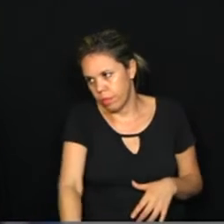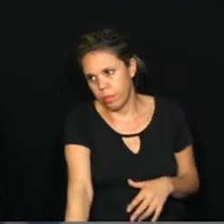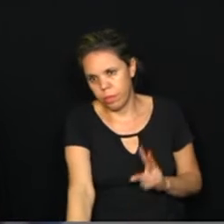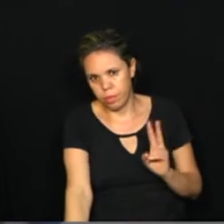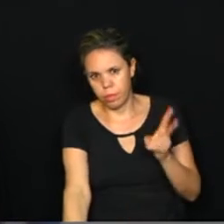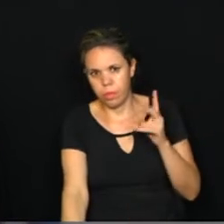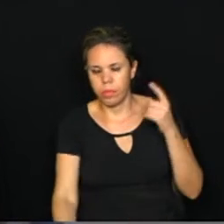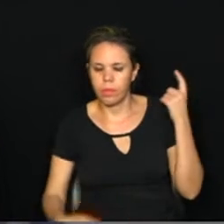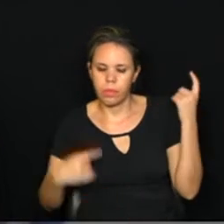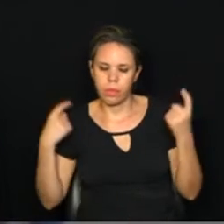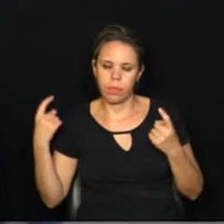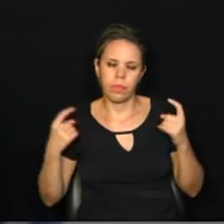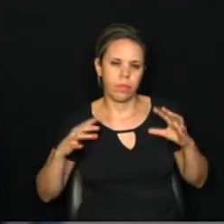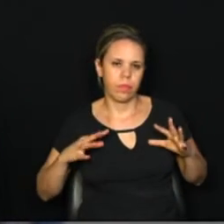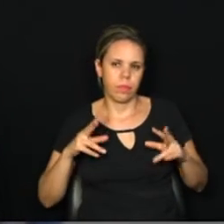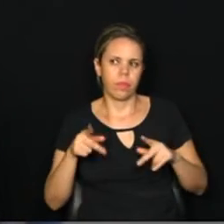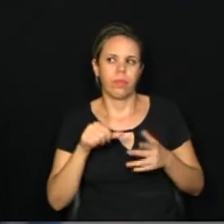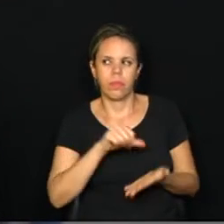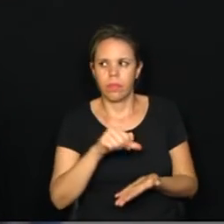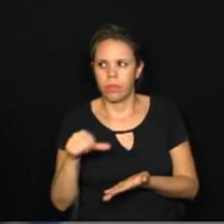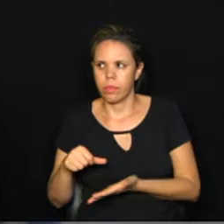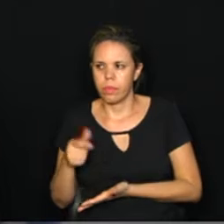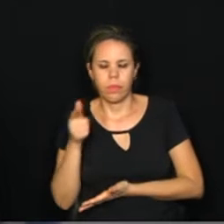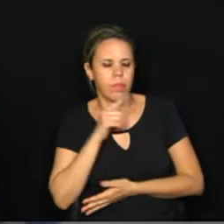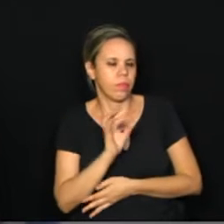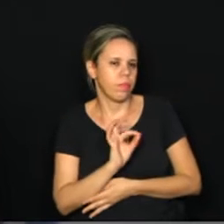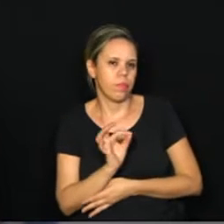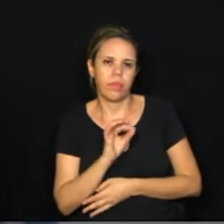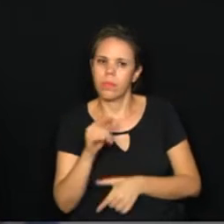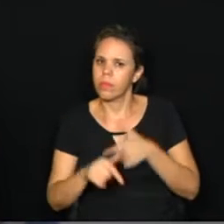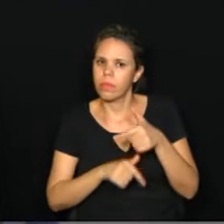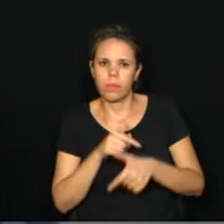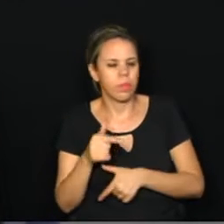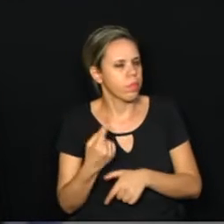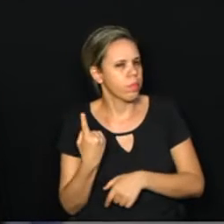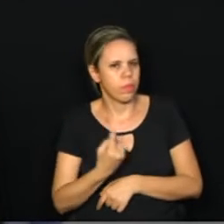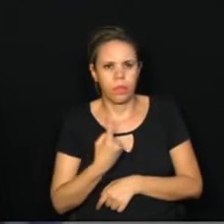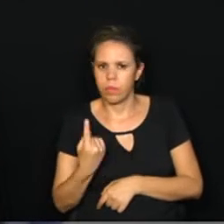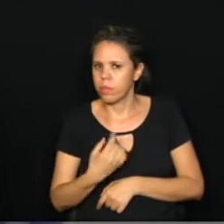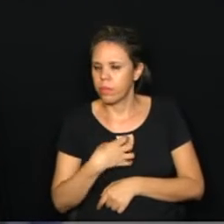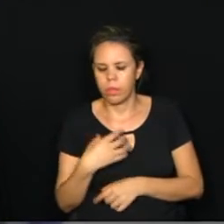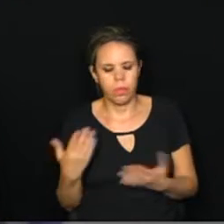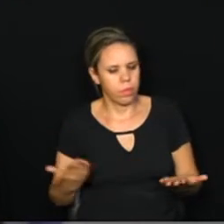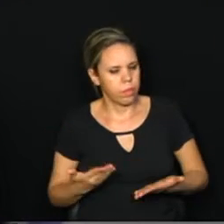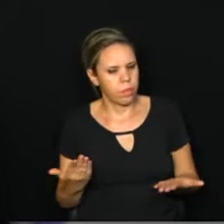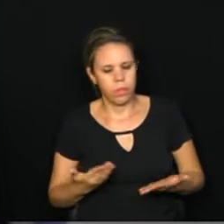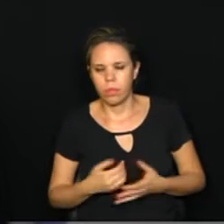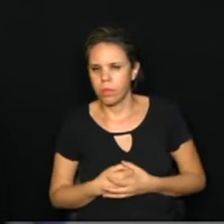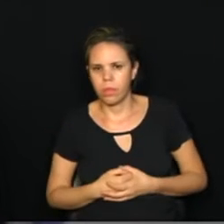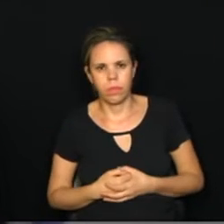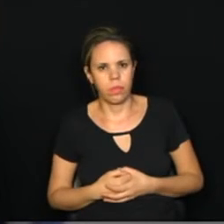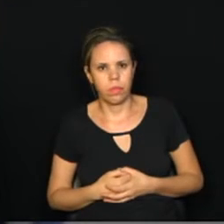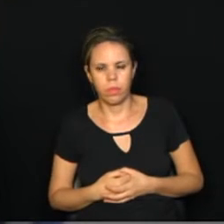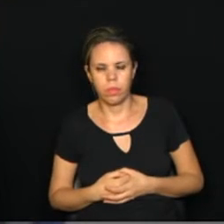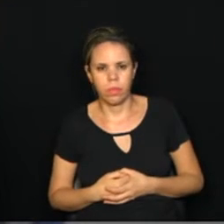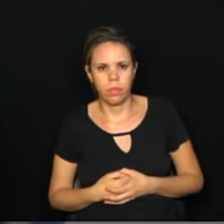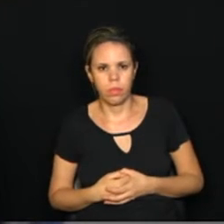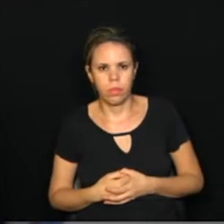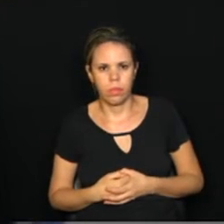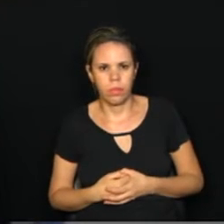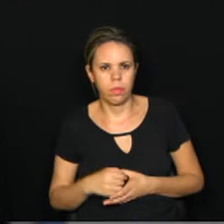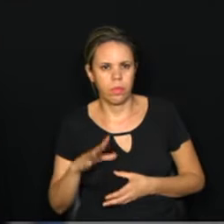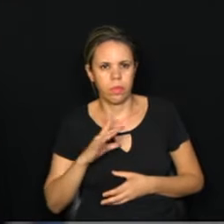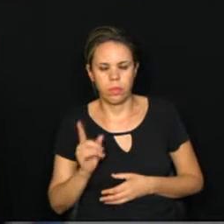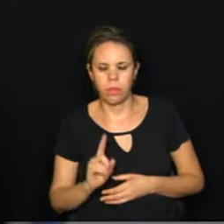era uma preocupação de toda a região. Você não consegue mais trabalhar isoladamente hoje uma questão de uma